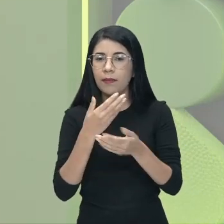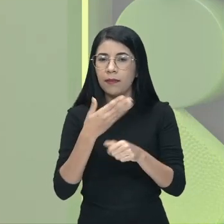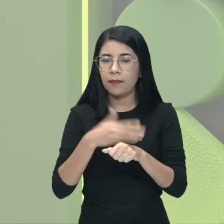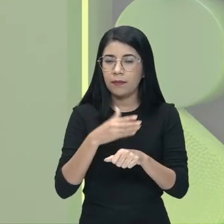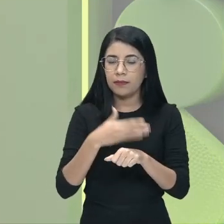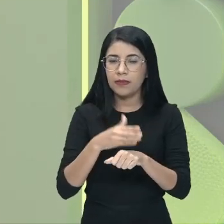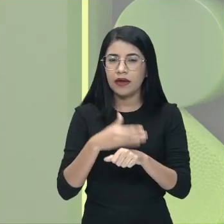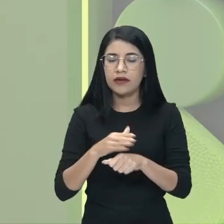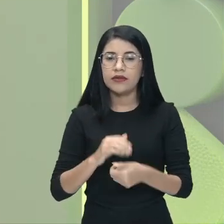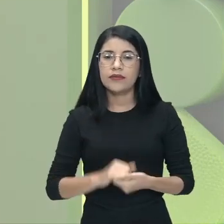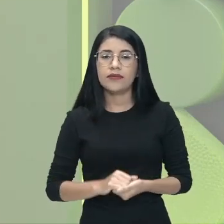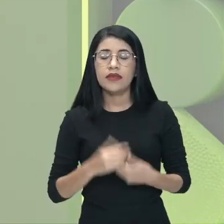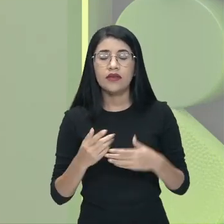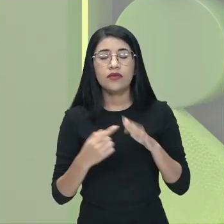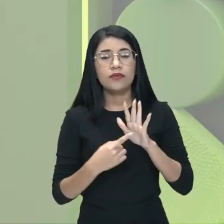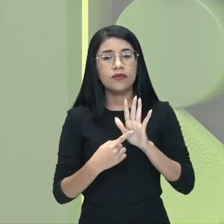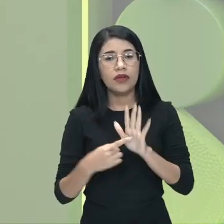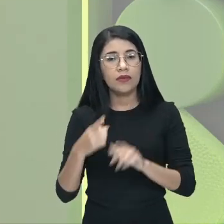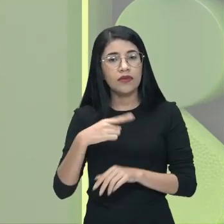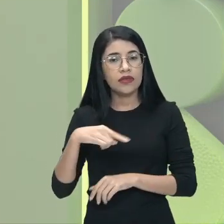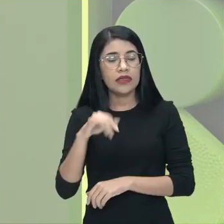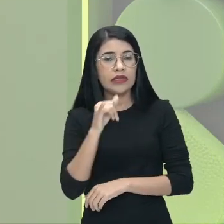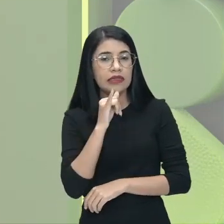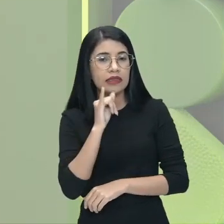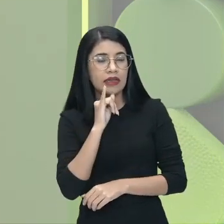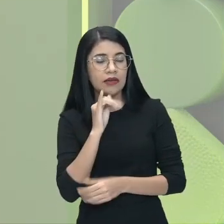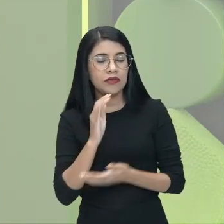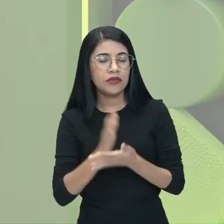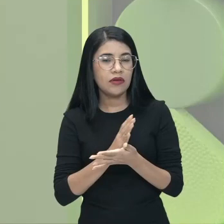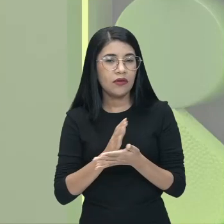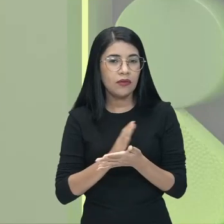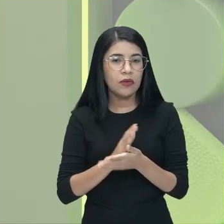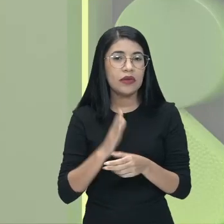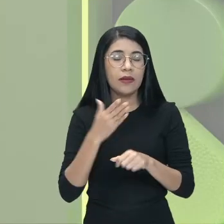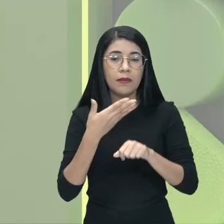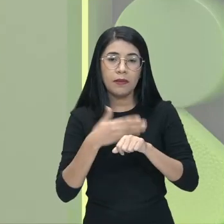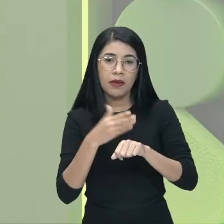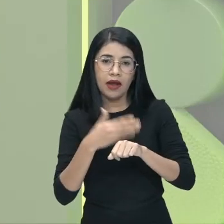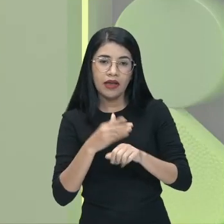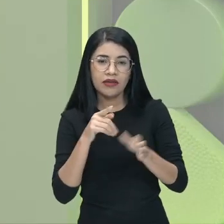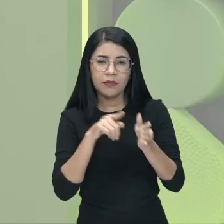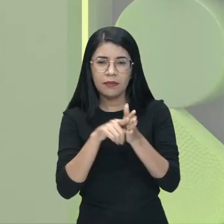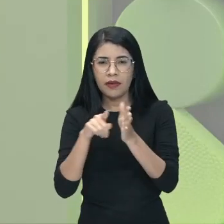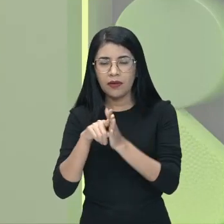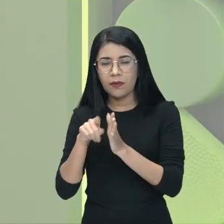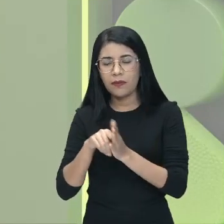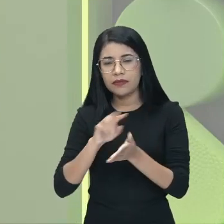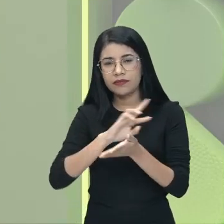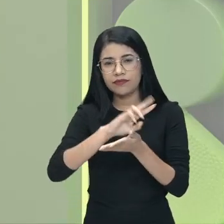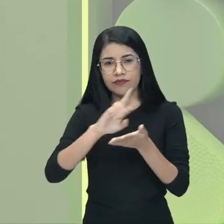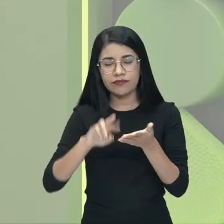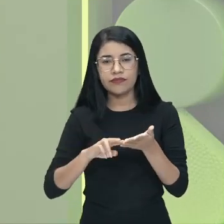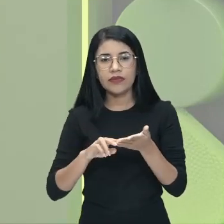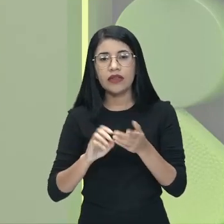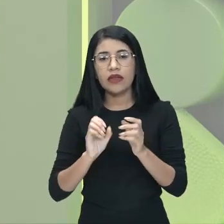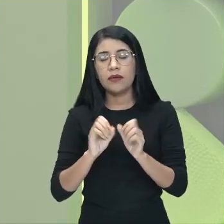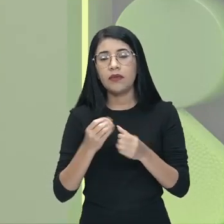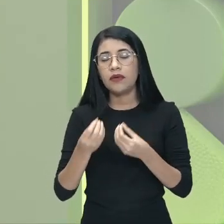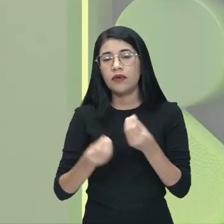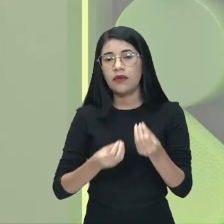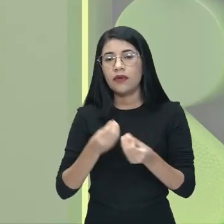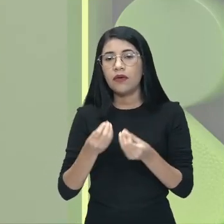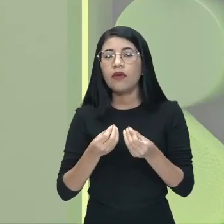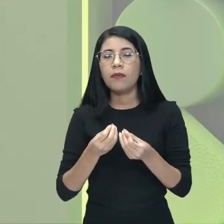aplicações, eu vou mostrar para vocês exemplos práticos, né, de questões aí que podem muito bem estar